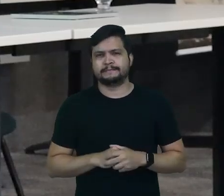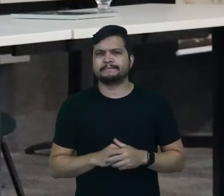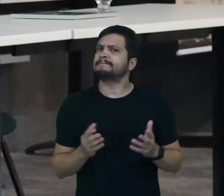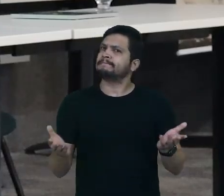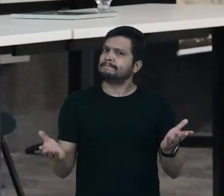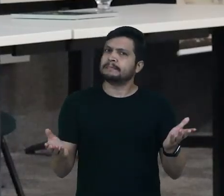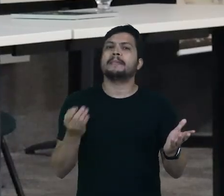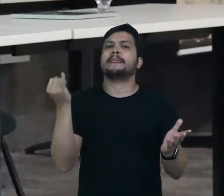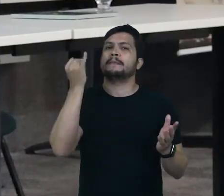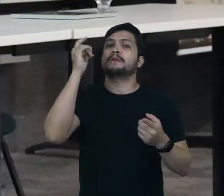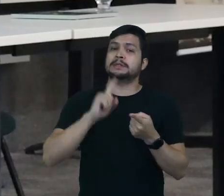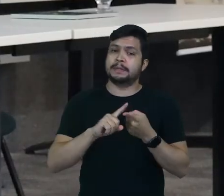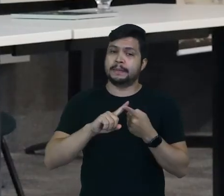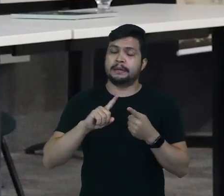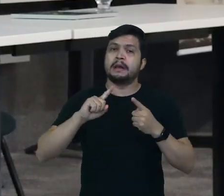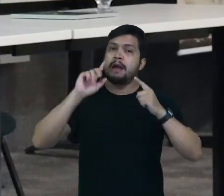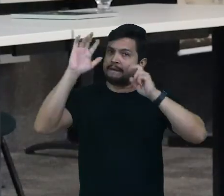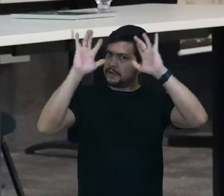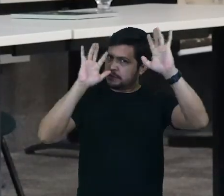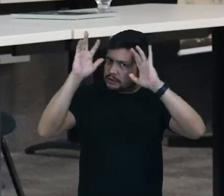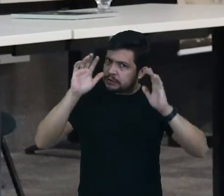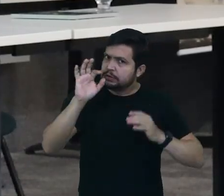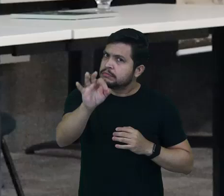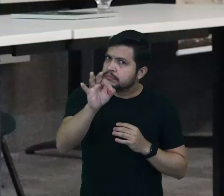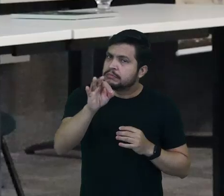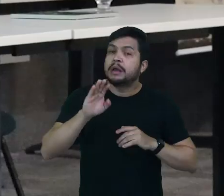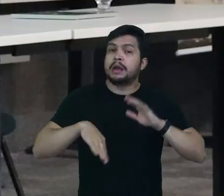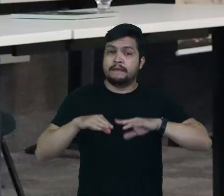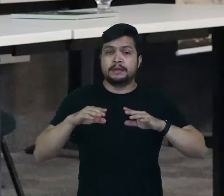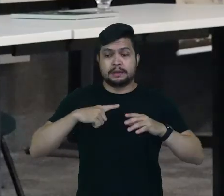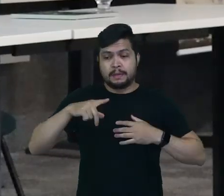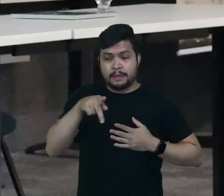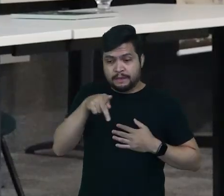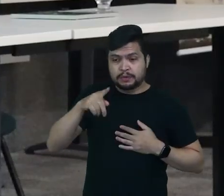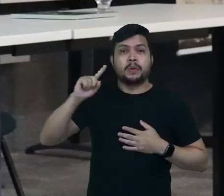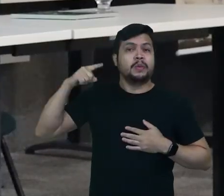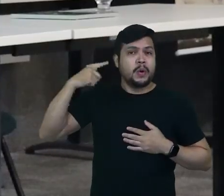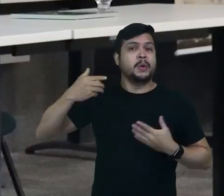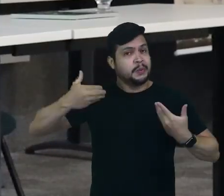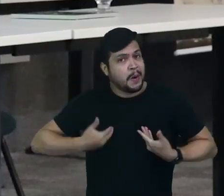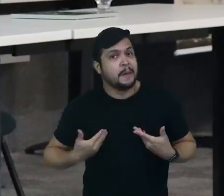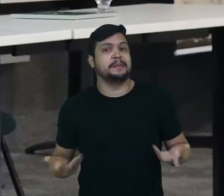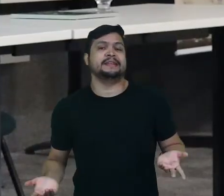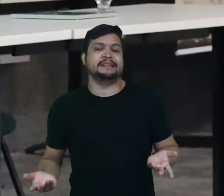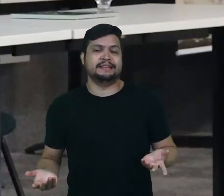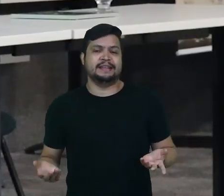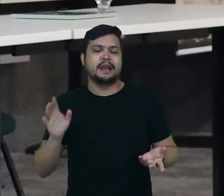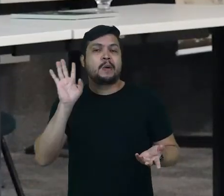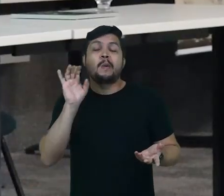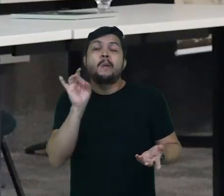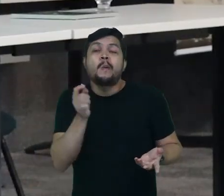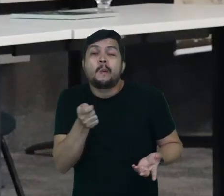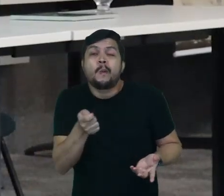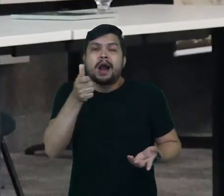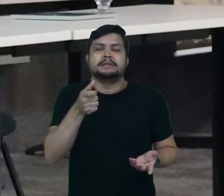Então, assim, é importante também a gente fazer essas reflexões. Aí, às vezes, tem um professor doido como eu que diz isso, que quase